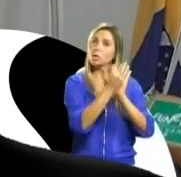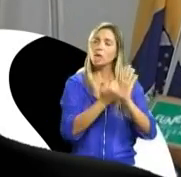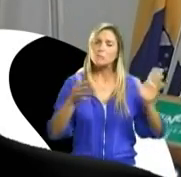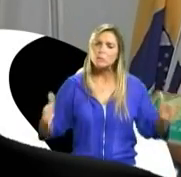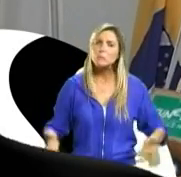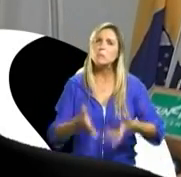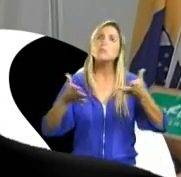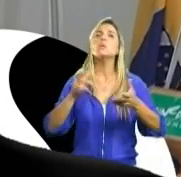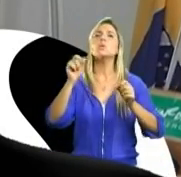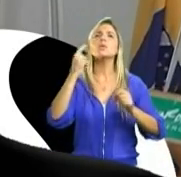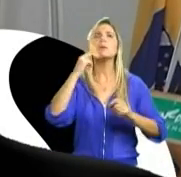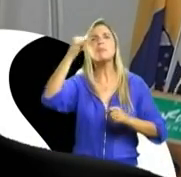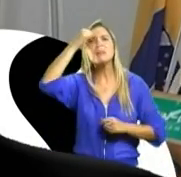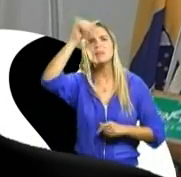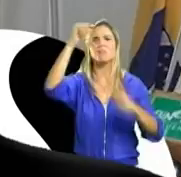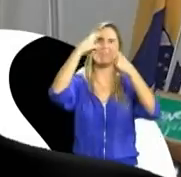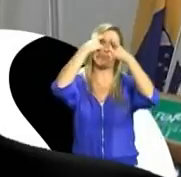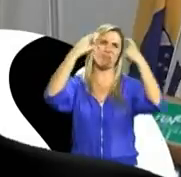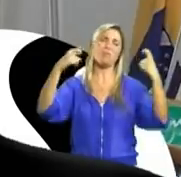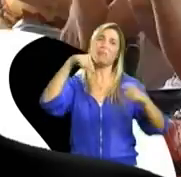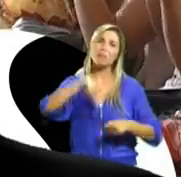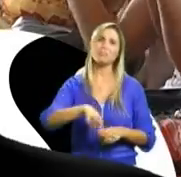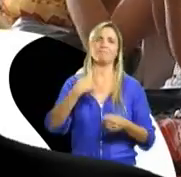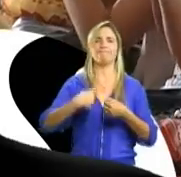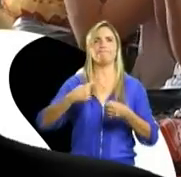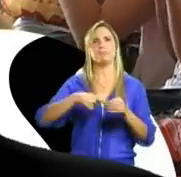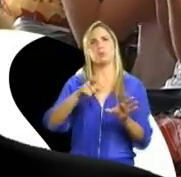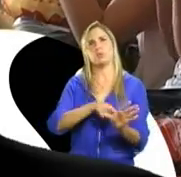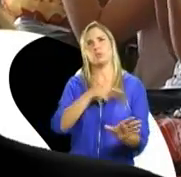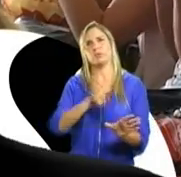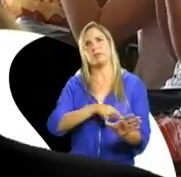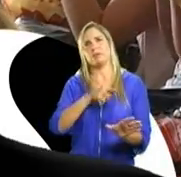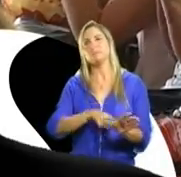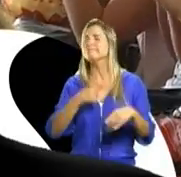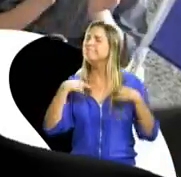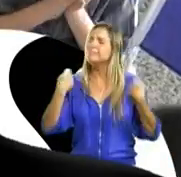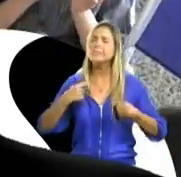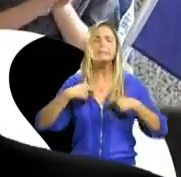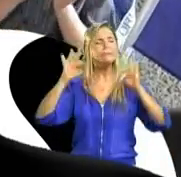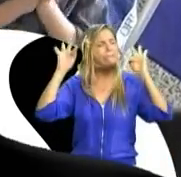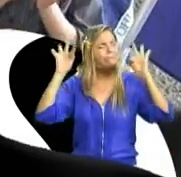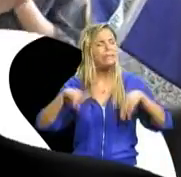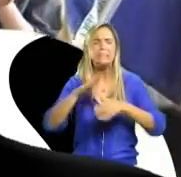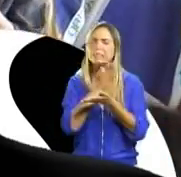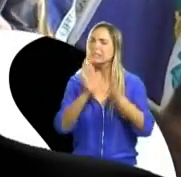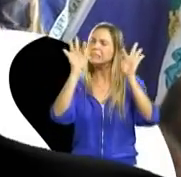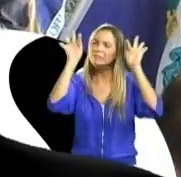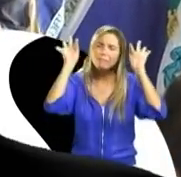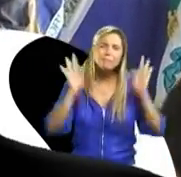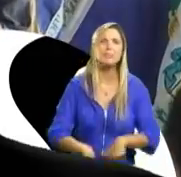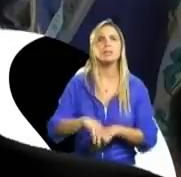Nova Serrana, porque a gente precisa pôr um fim nisso, tentar resolver essa situação.